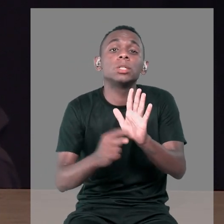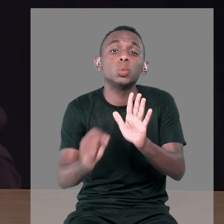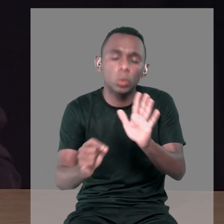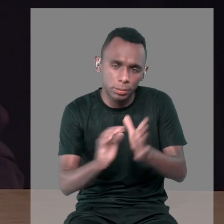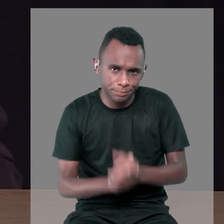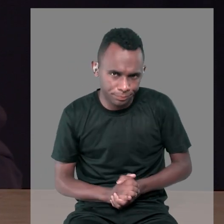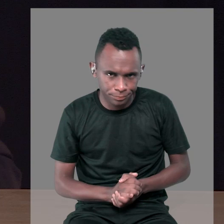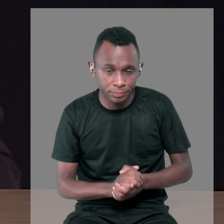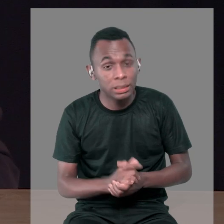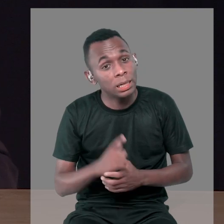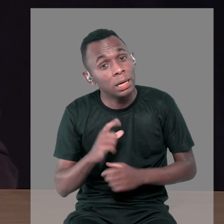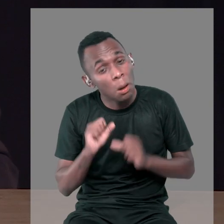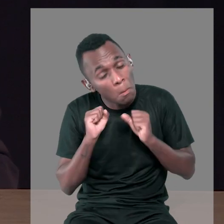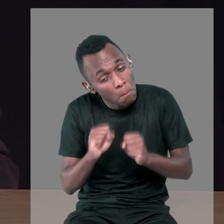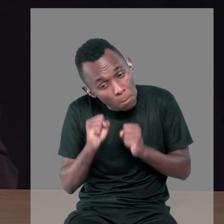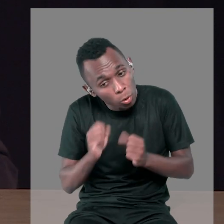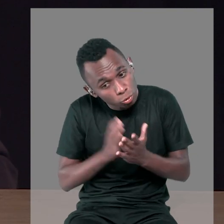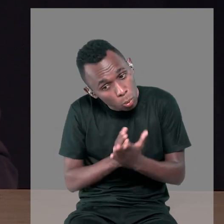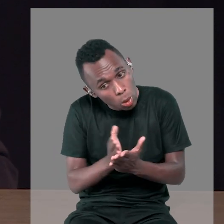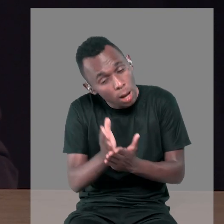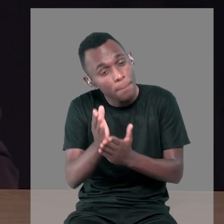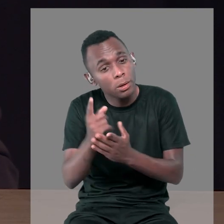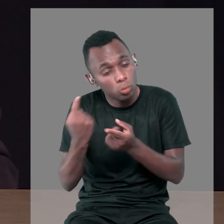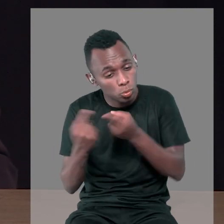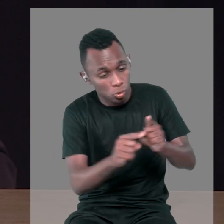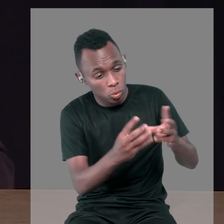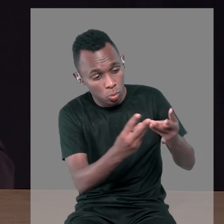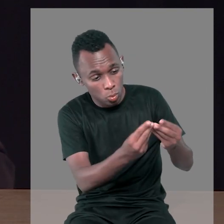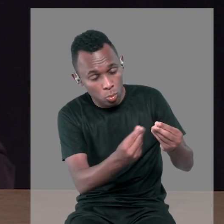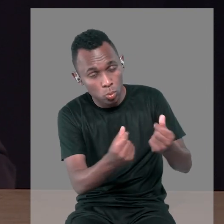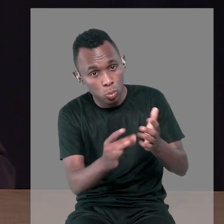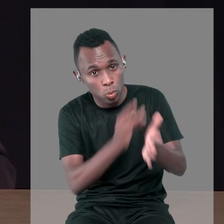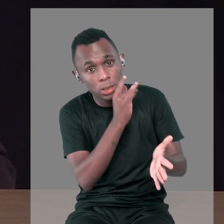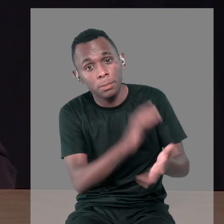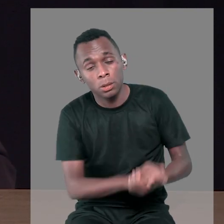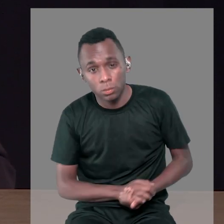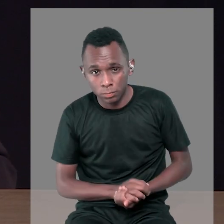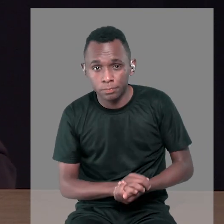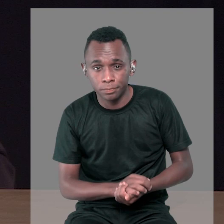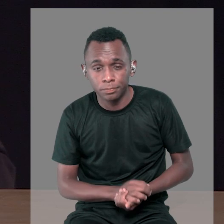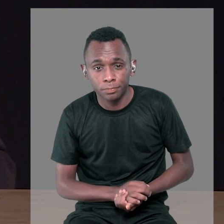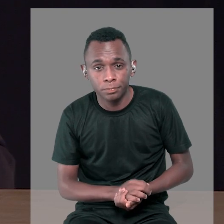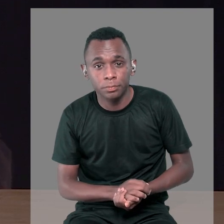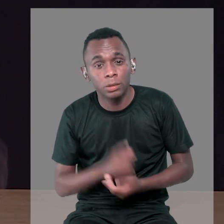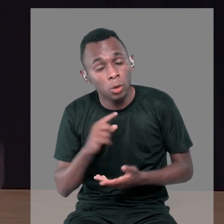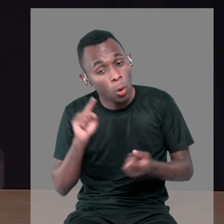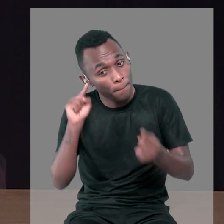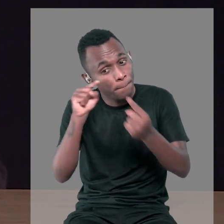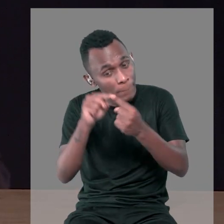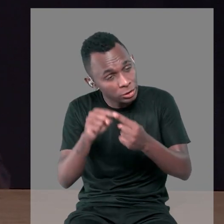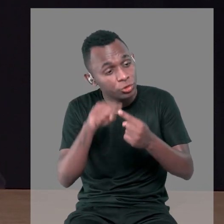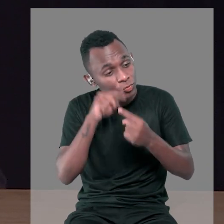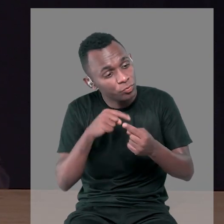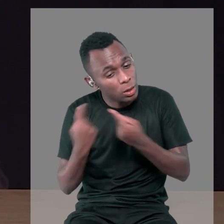aí uma tendência da guerra, a destruição do inimigo. E, tendencialmente, ela é a destruição total do